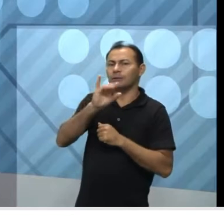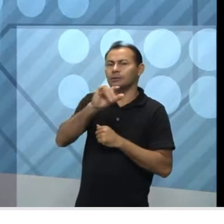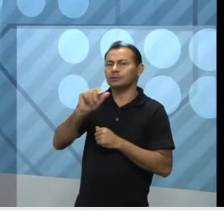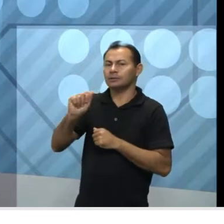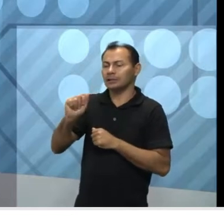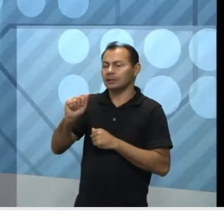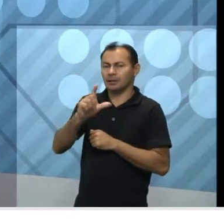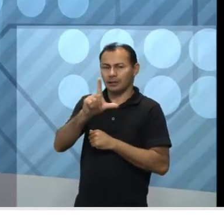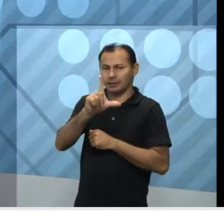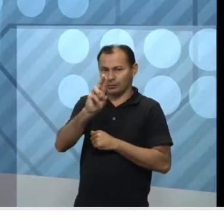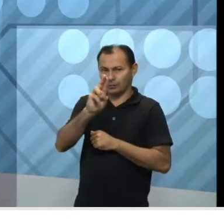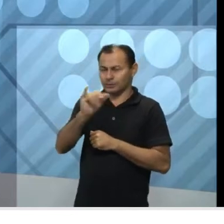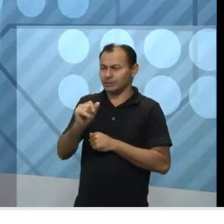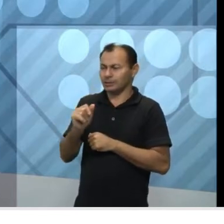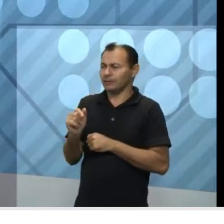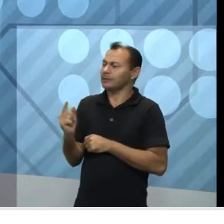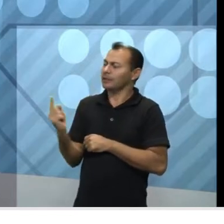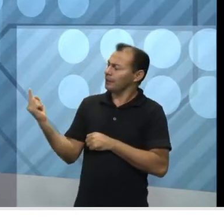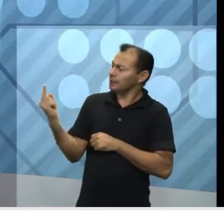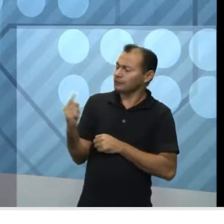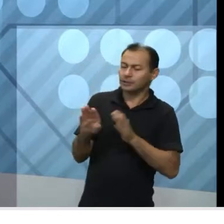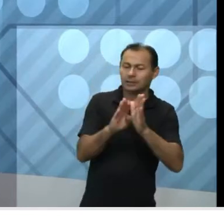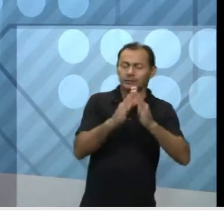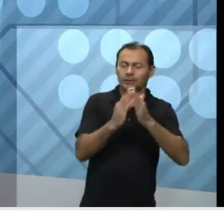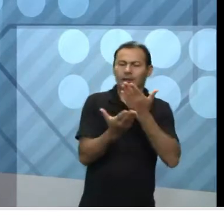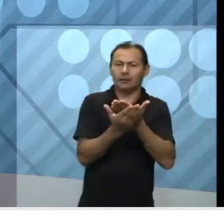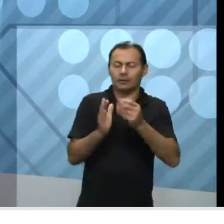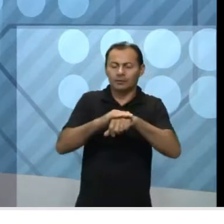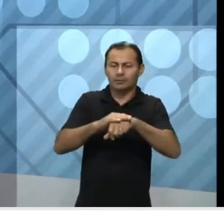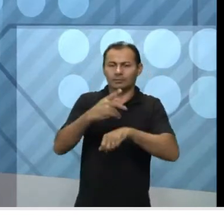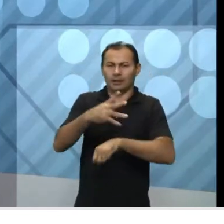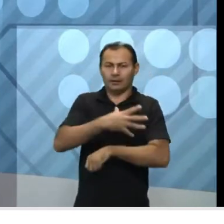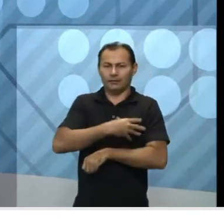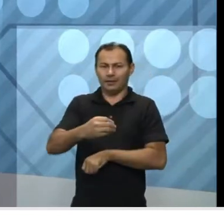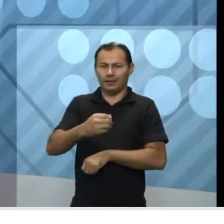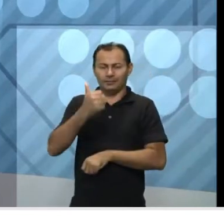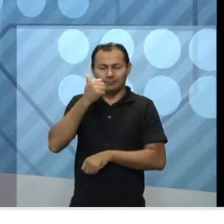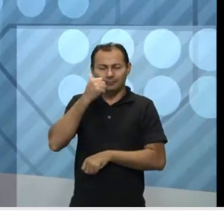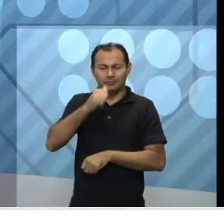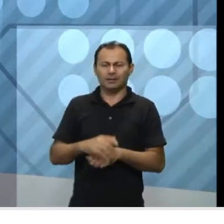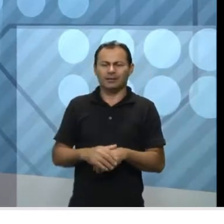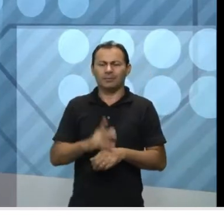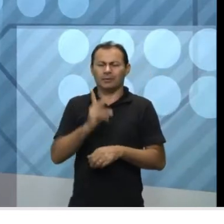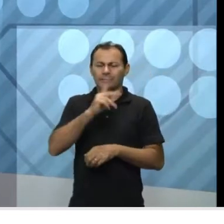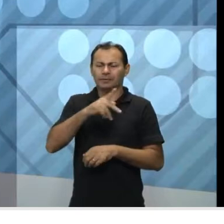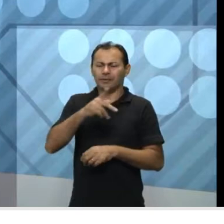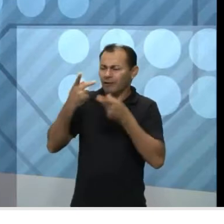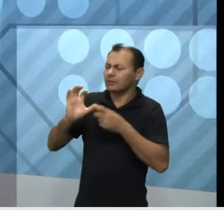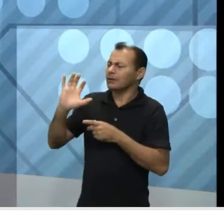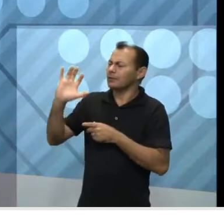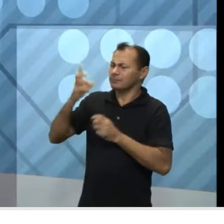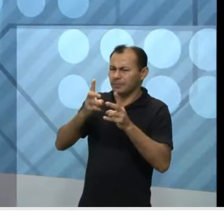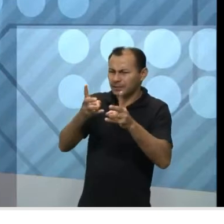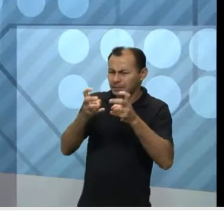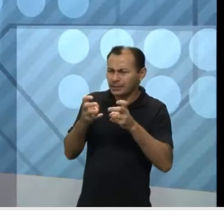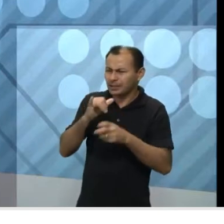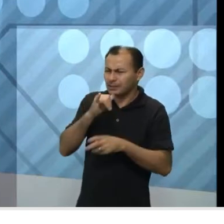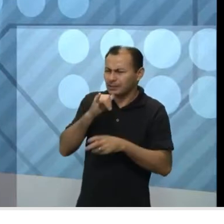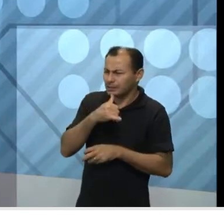chega até a escola para conversar sobre a sua filha, a professora fala: o que está acontecendo, né? Estou percebendo que ela está bastante triste. Ela